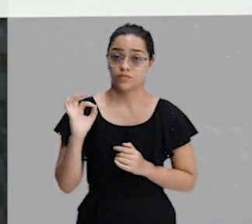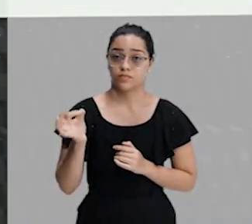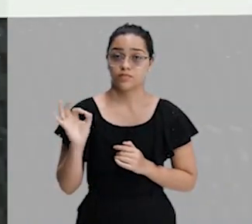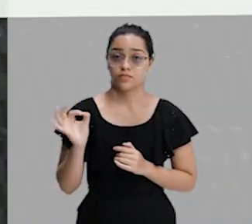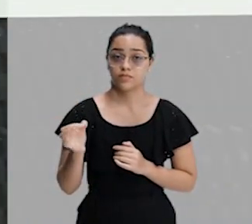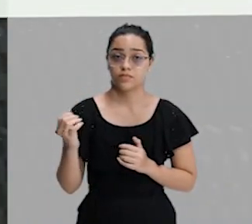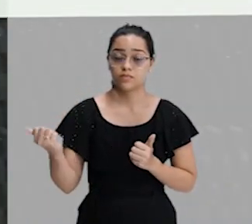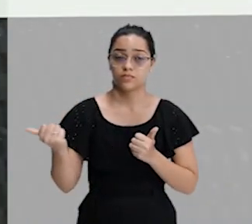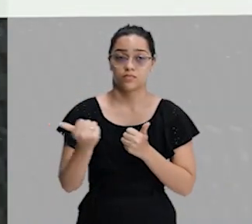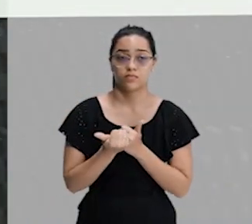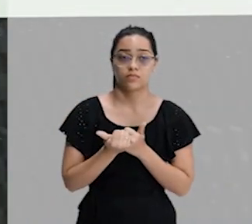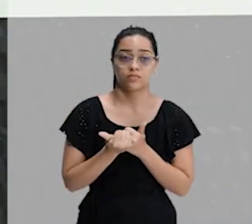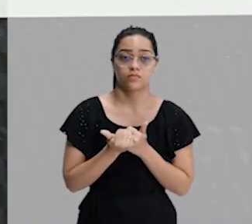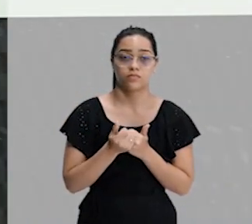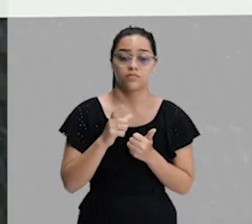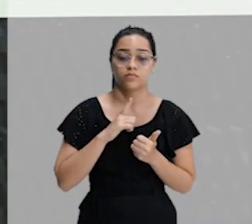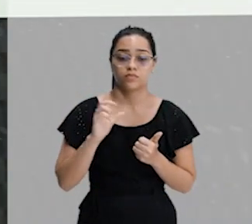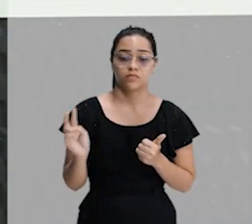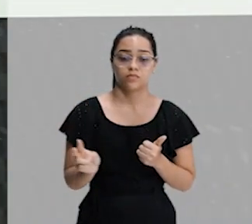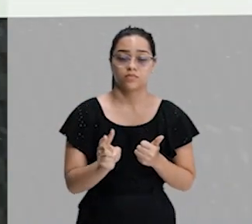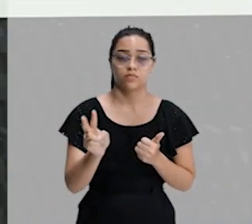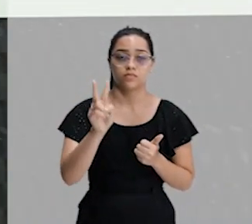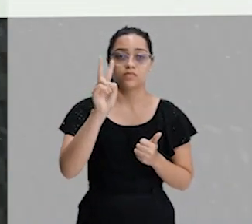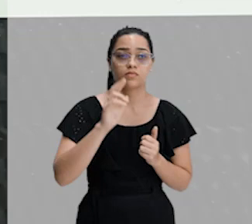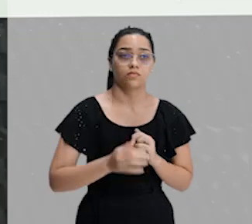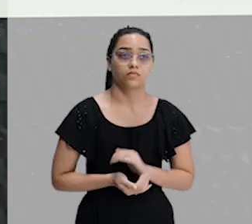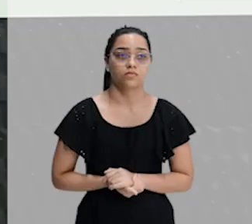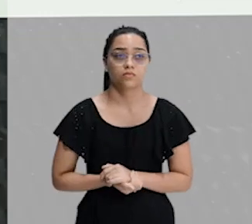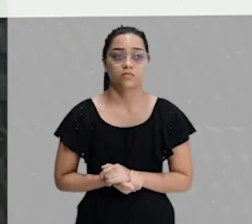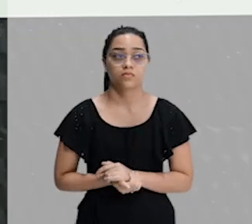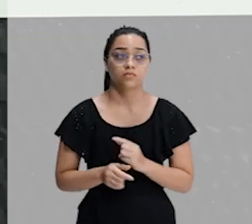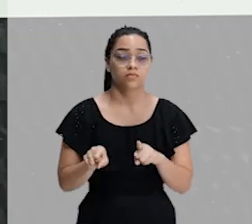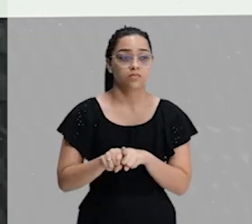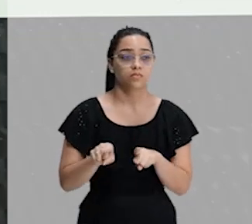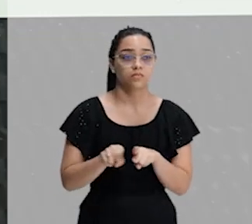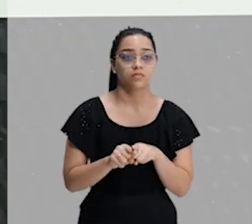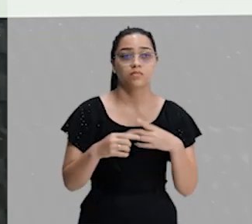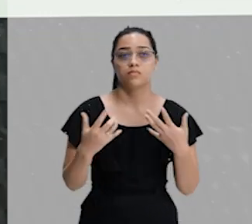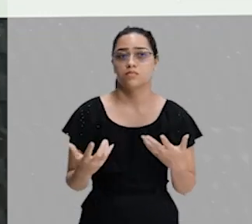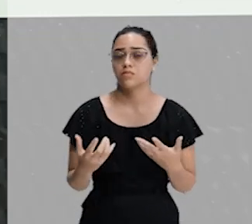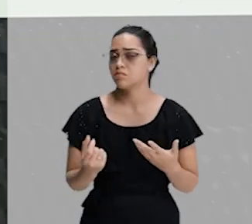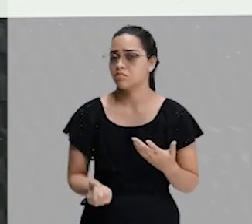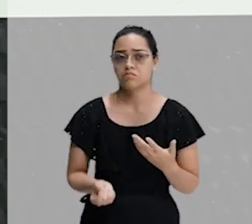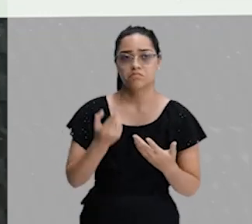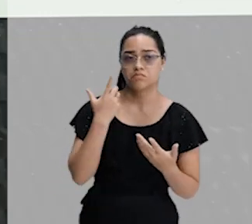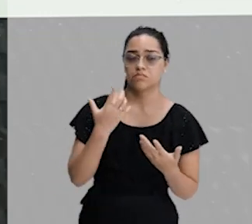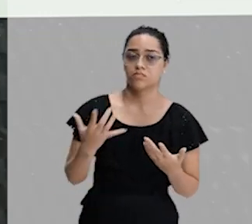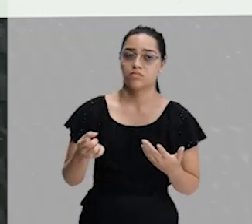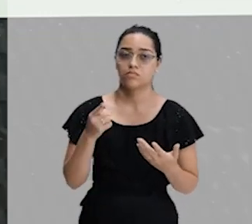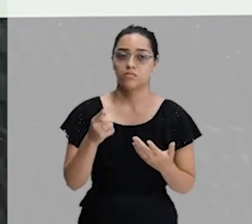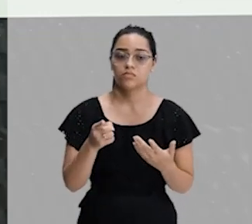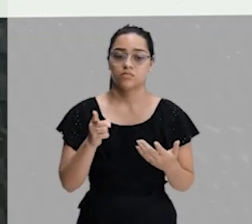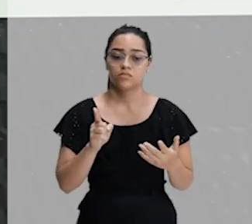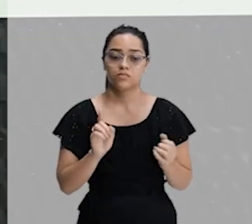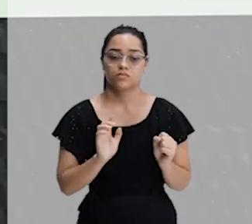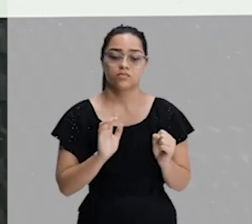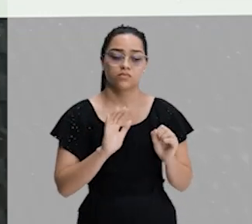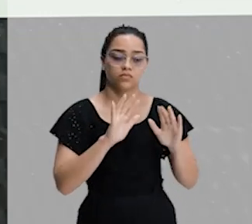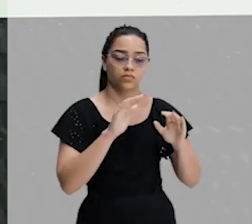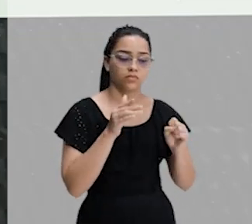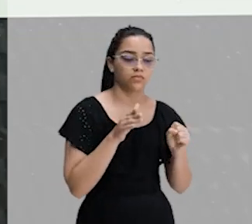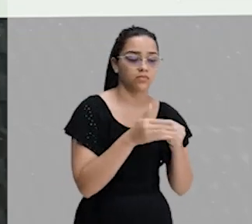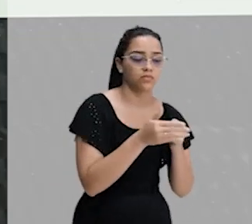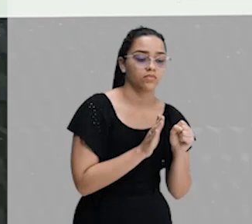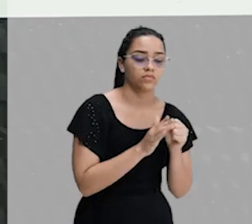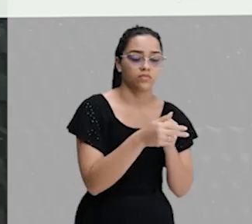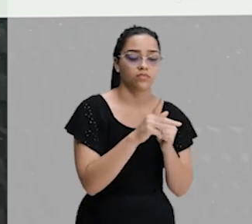Certo? Substituindo aí os valores. Tá? Também não é estranho você preservar o π na conta. Às vezes